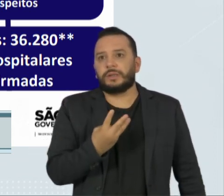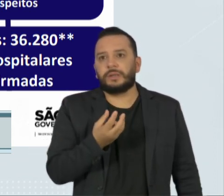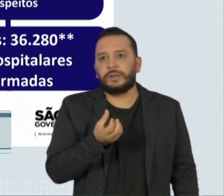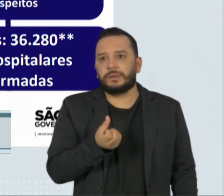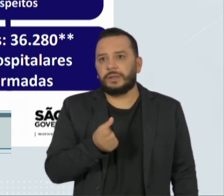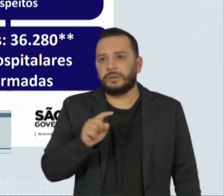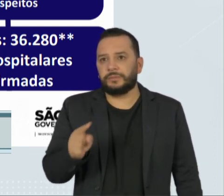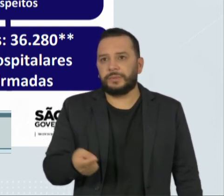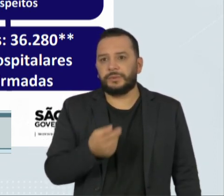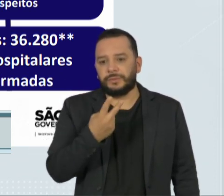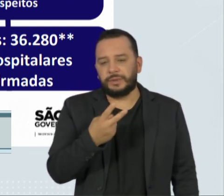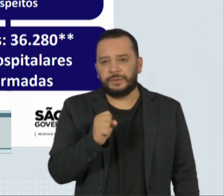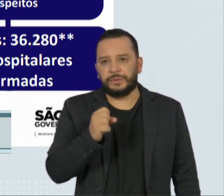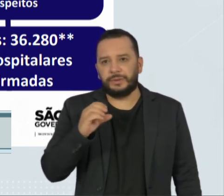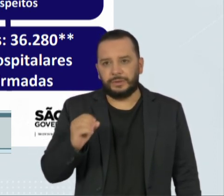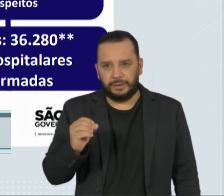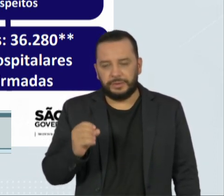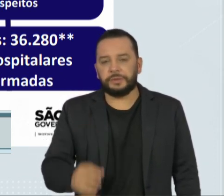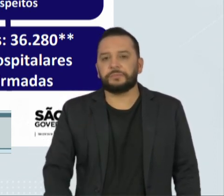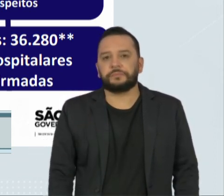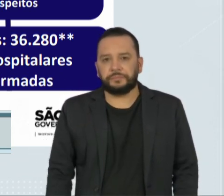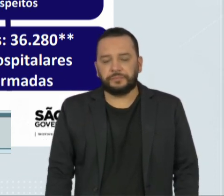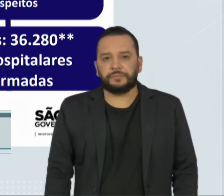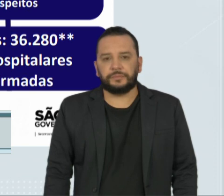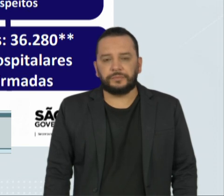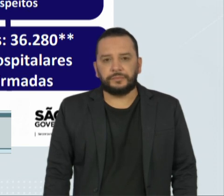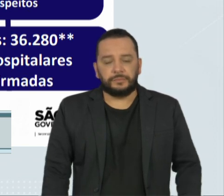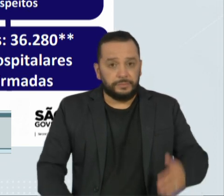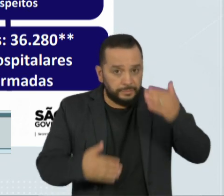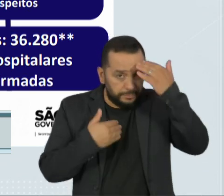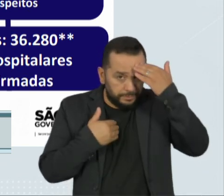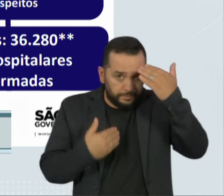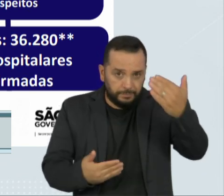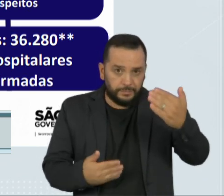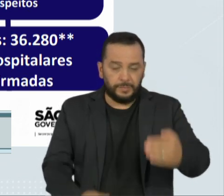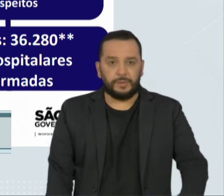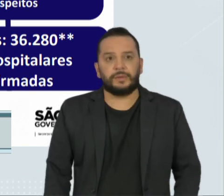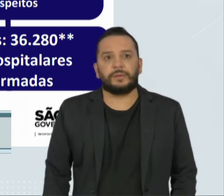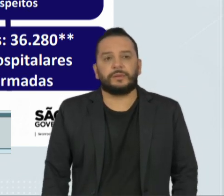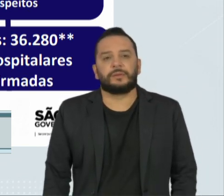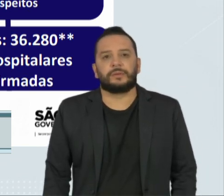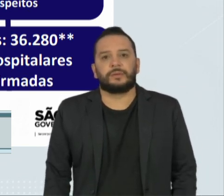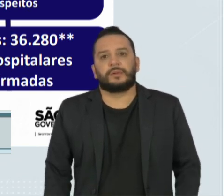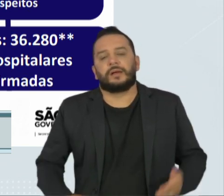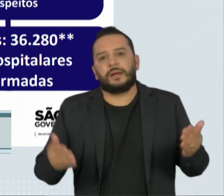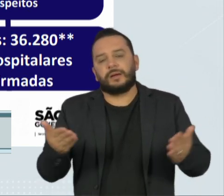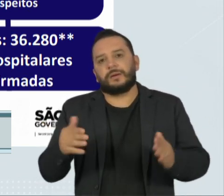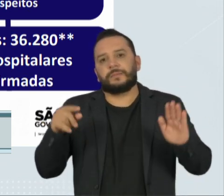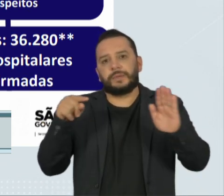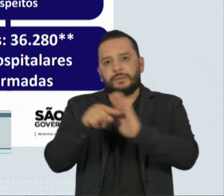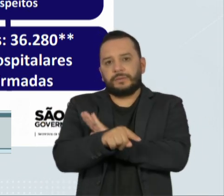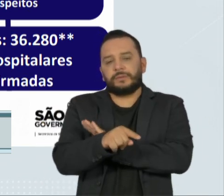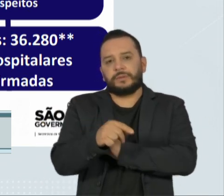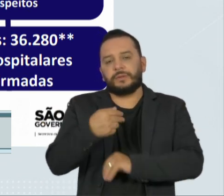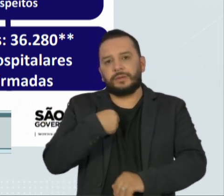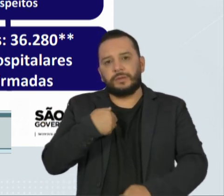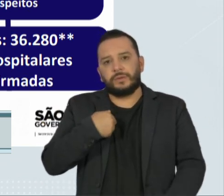altas hospitalares. Muito obrigado. Obrigado, doutor Guerra. Vamos agora às perguntas, e aproveito